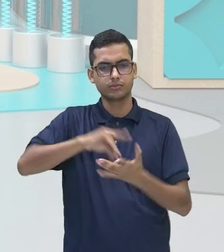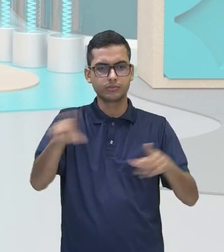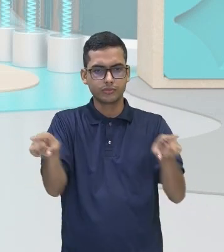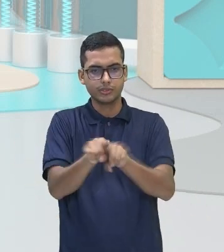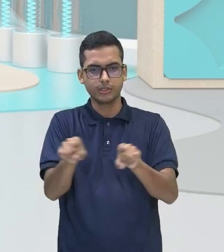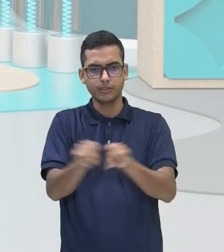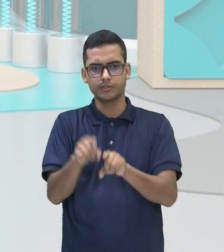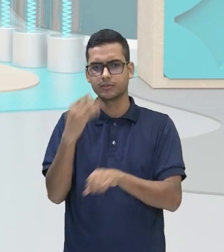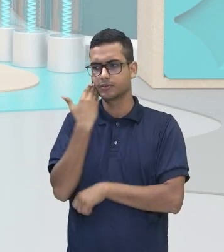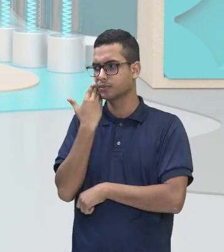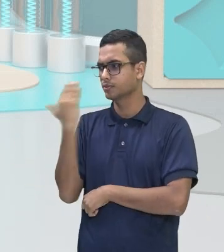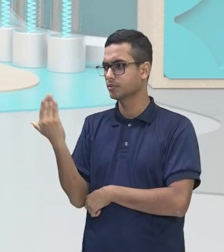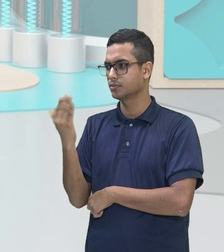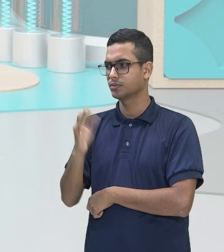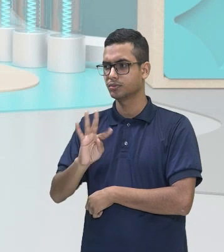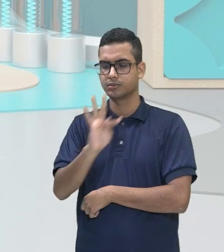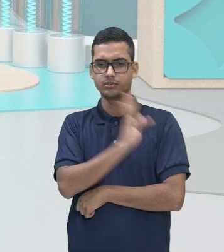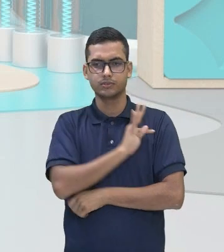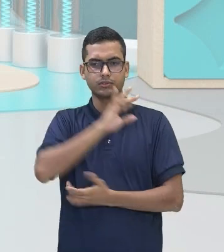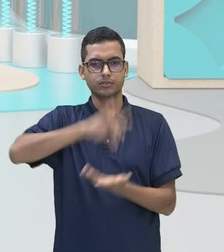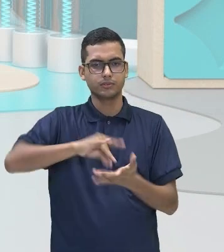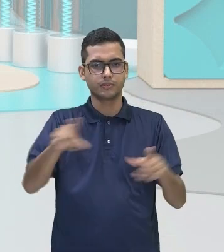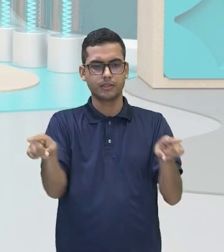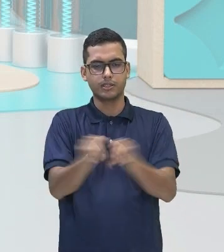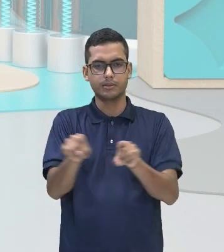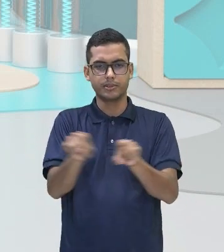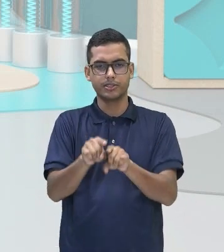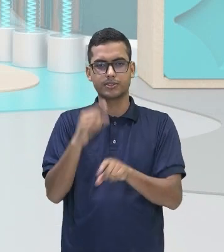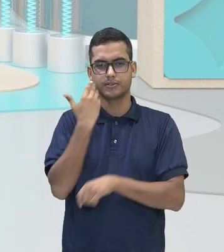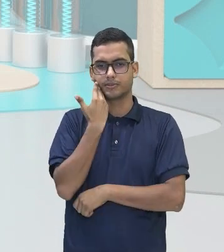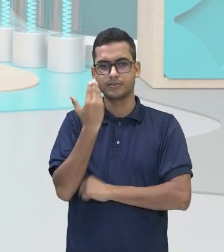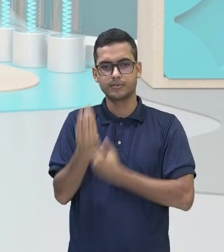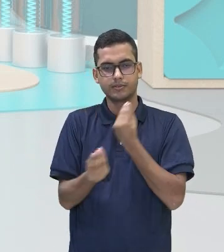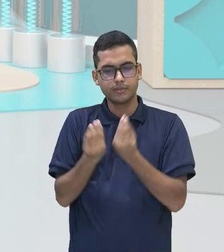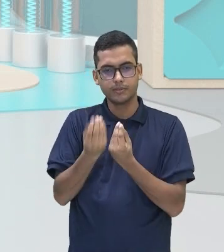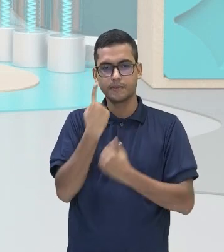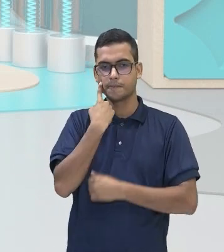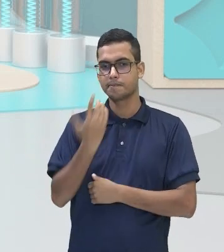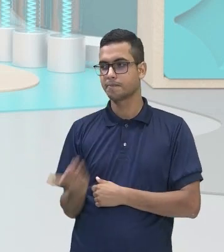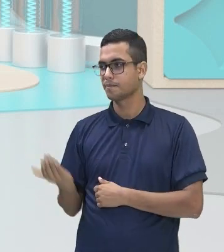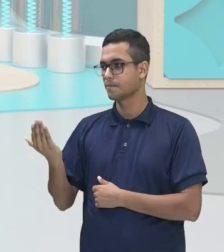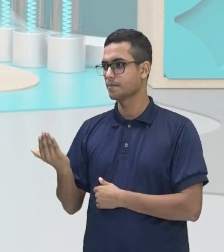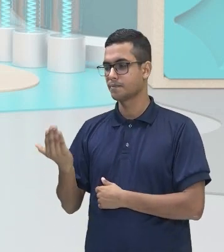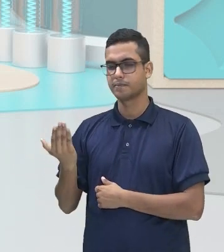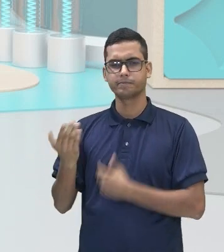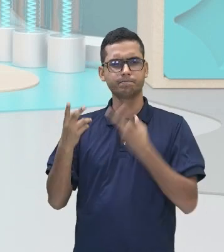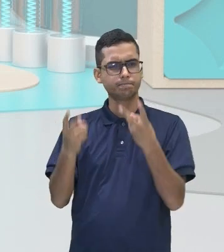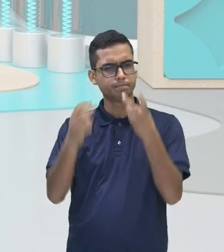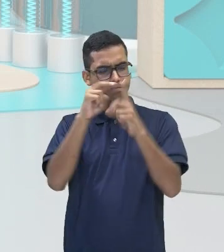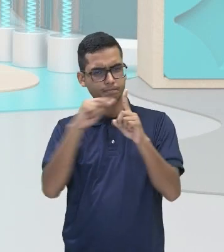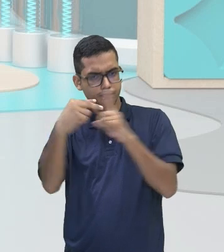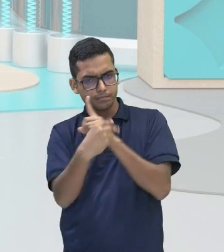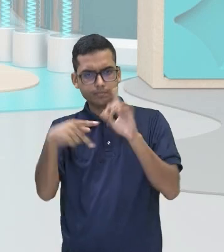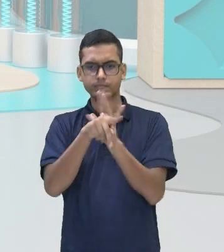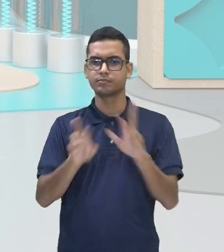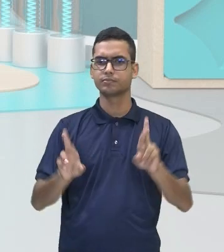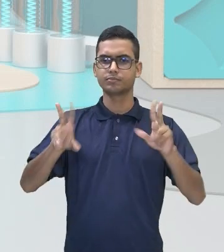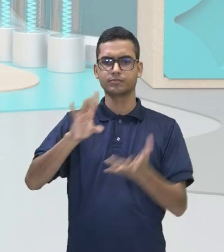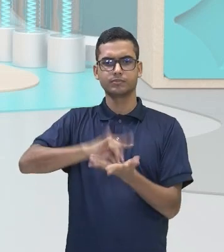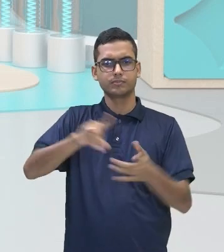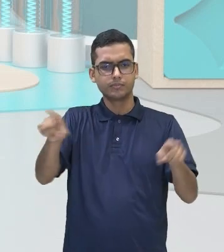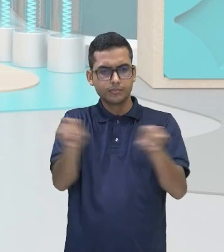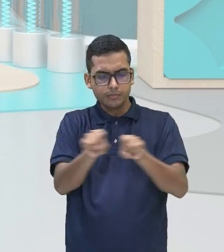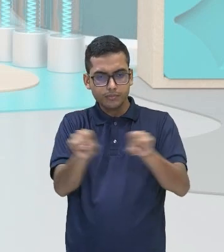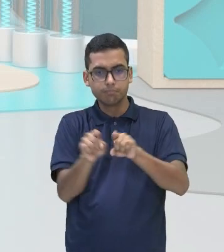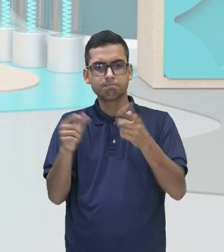que ganhou um olhar diferenciado e receberam ali grandes